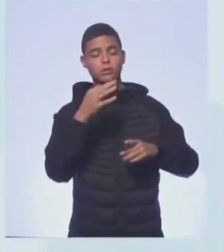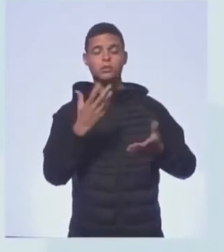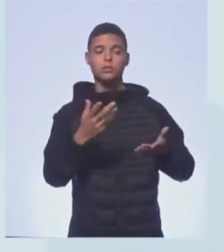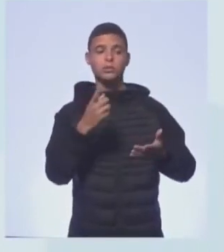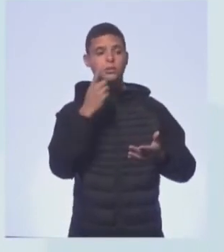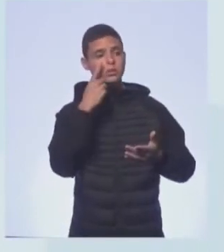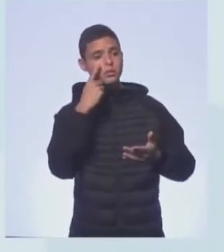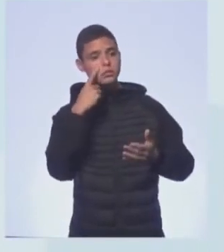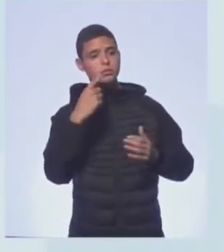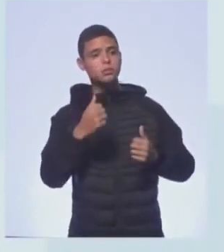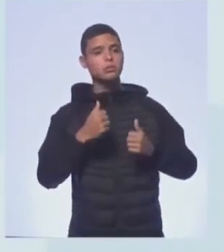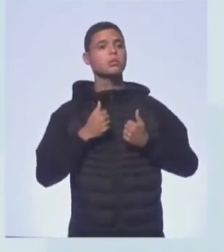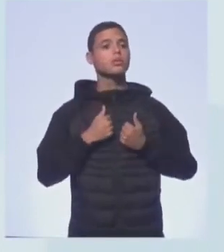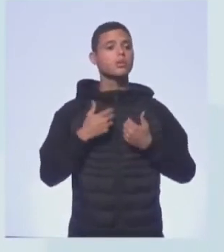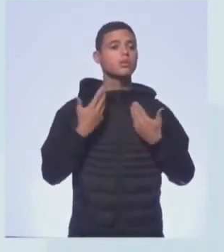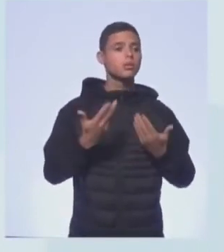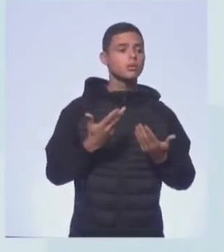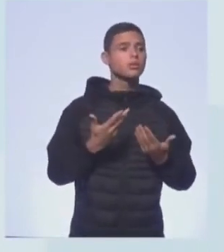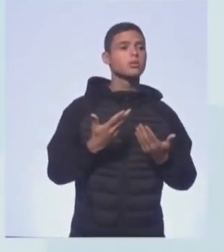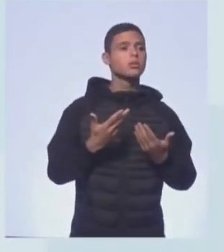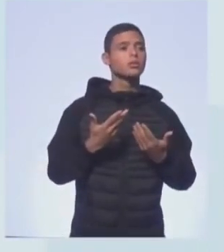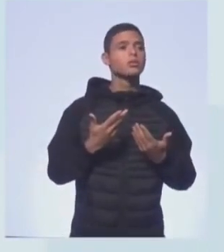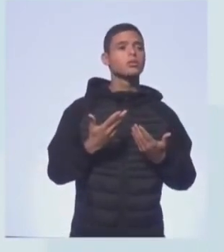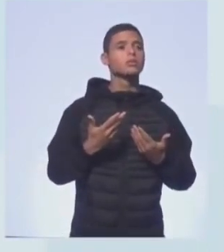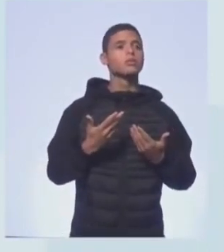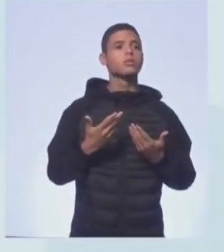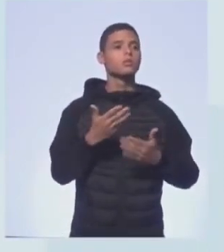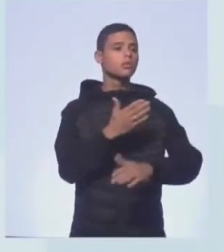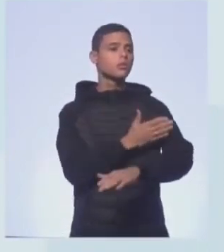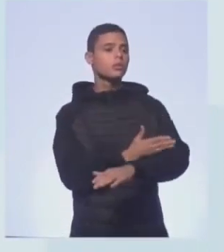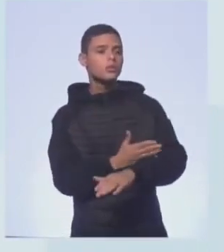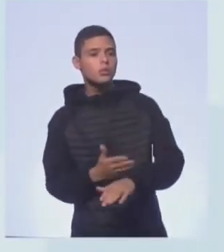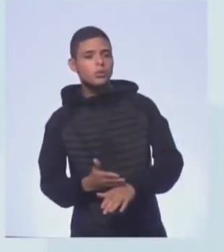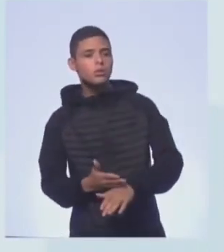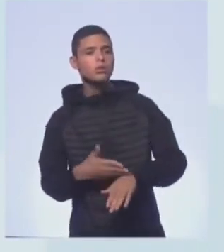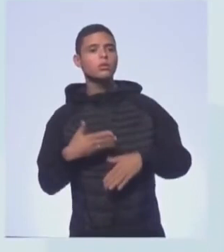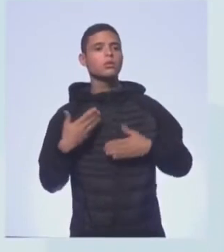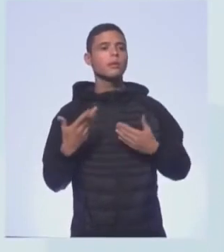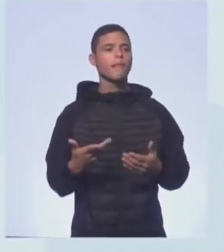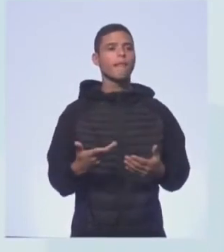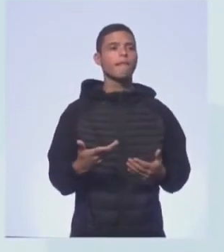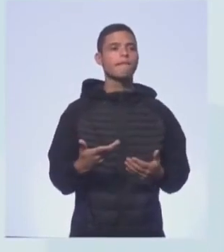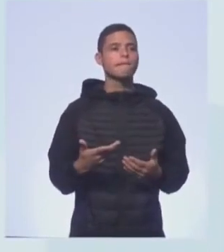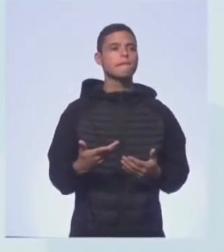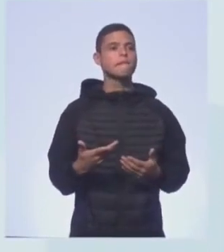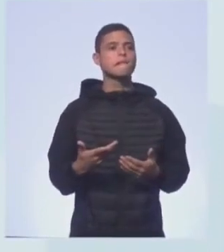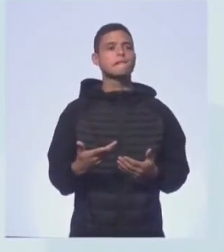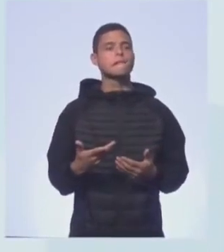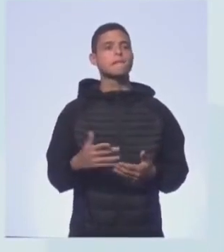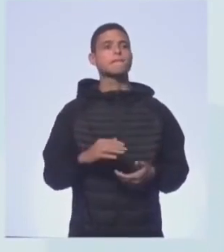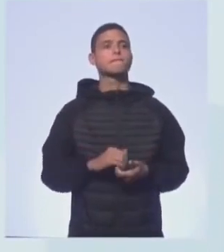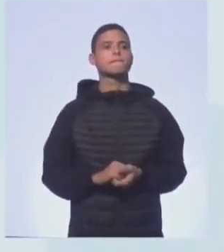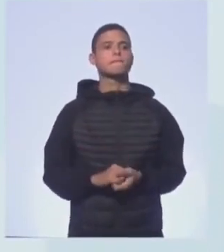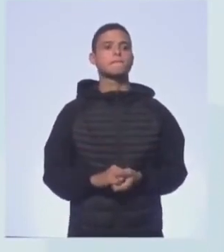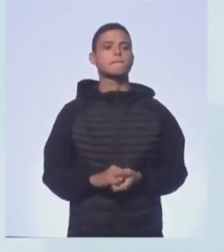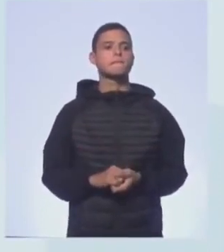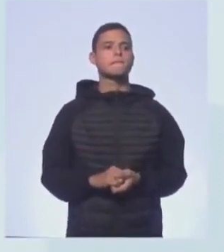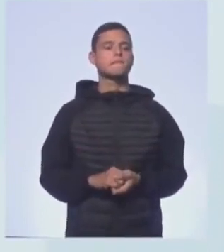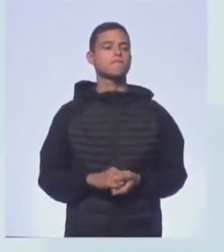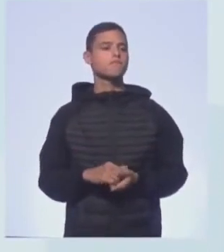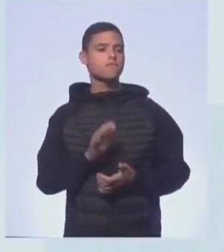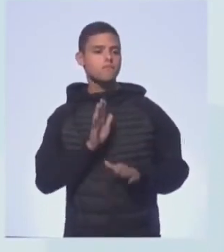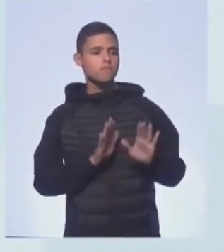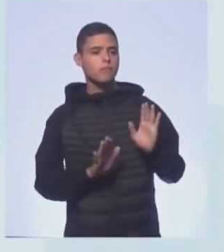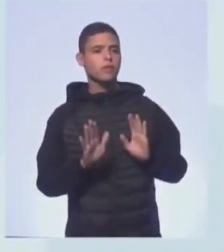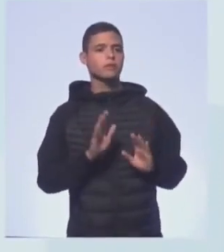autor, qual que é a tendência dele, né? Normalmente ele tem uma tendência a ser mais sensacionalista, né? Então, tomar cuidado